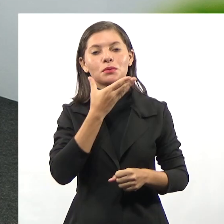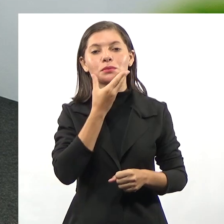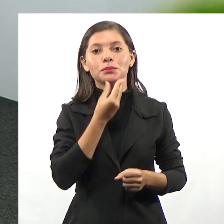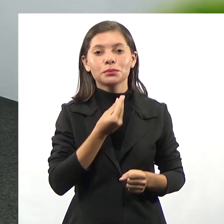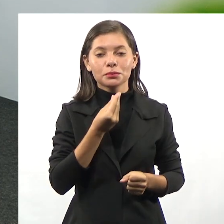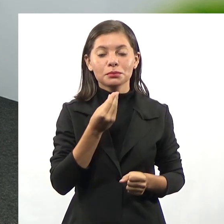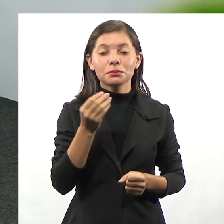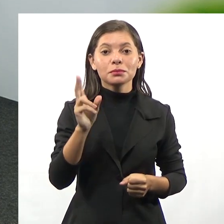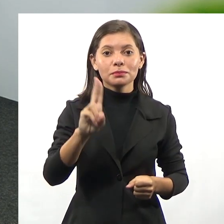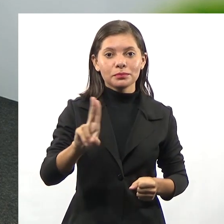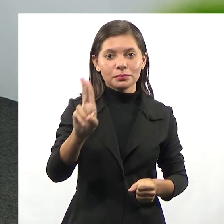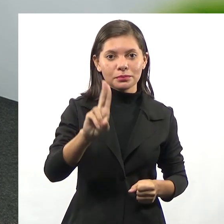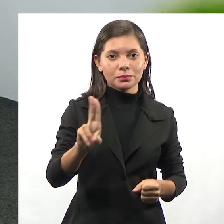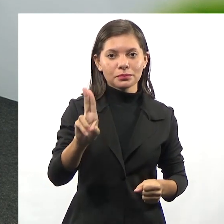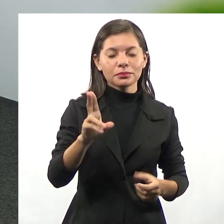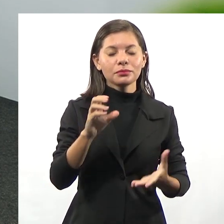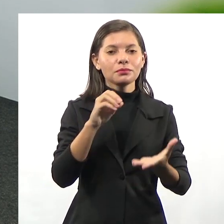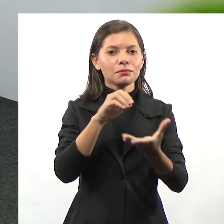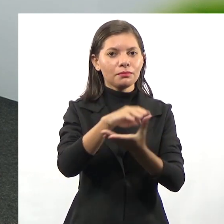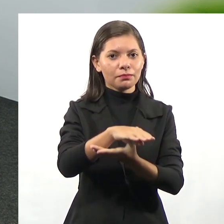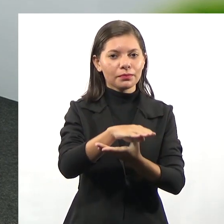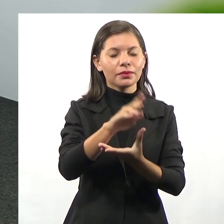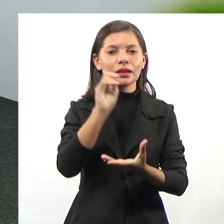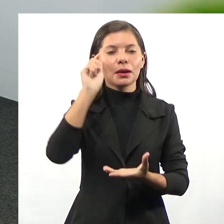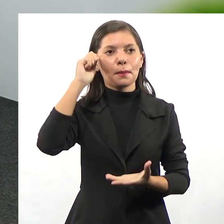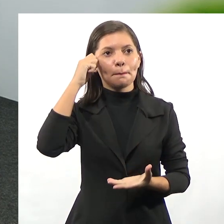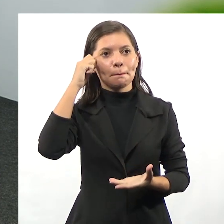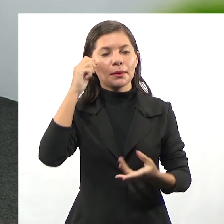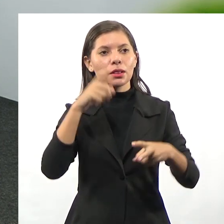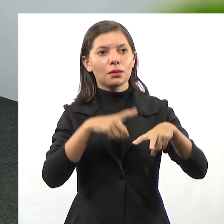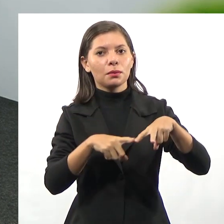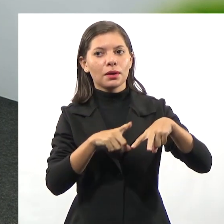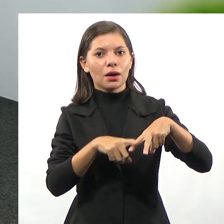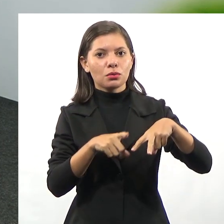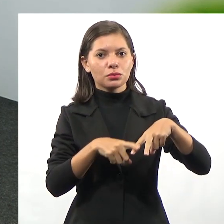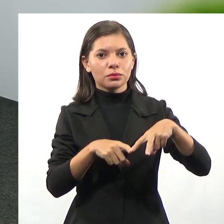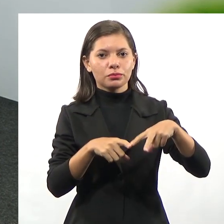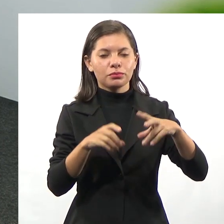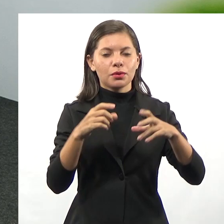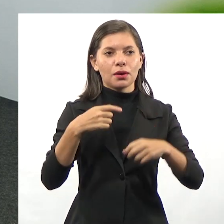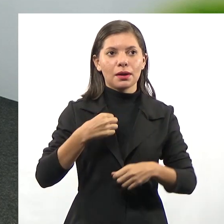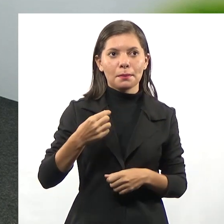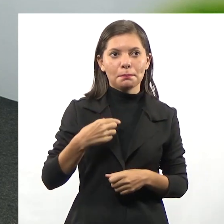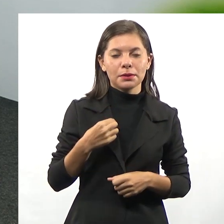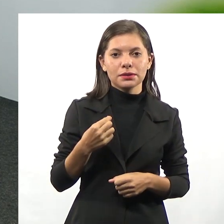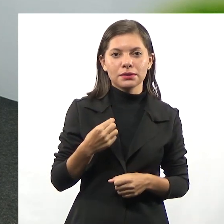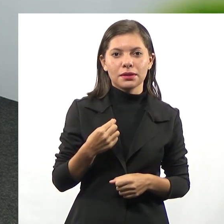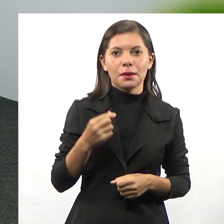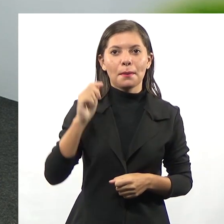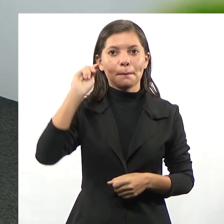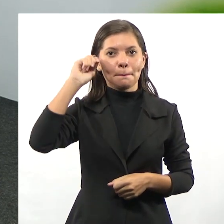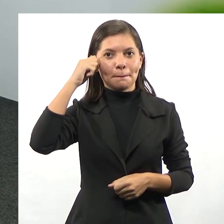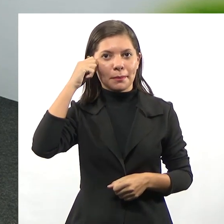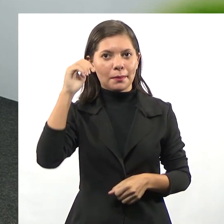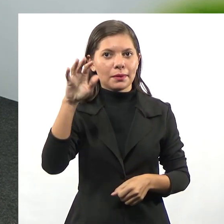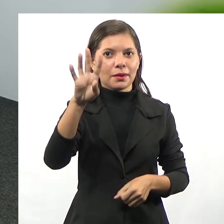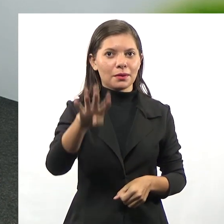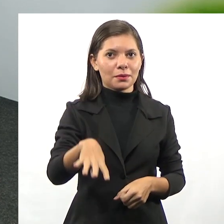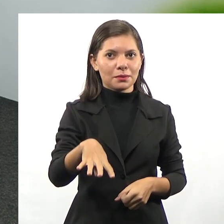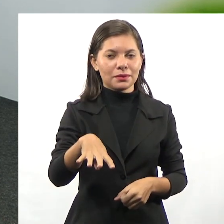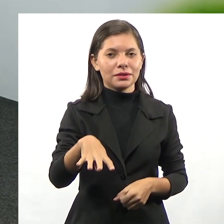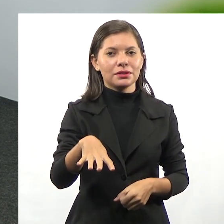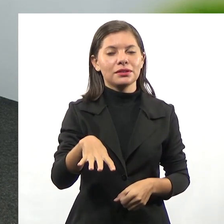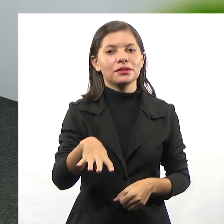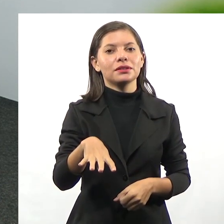eu sou um homem, estou trajando um sapato preto, uma calça jeans, uma camisa social preta com